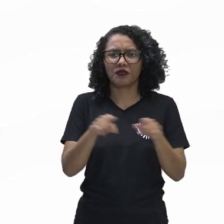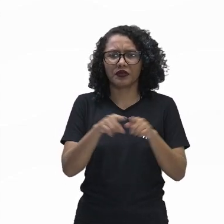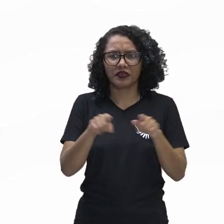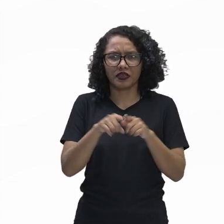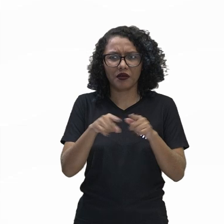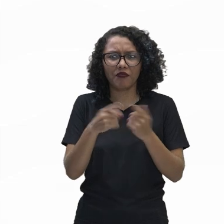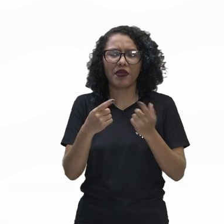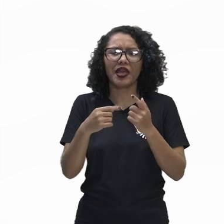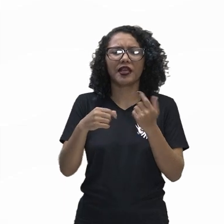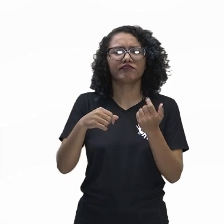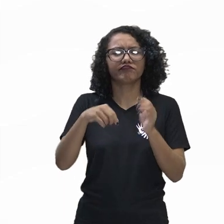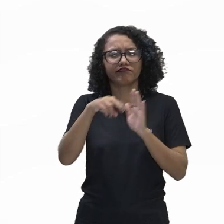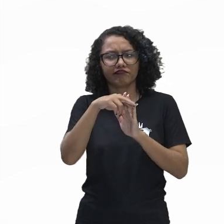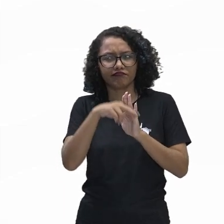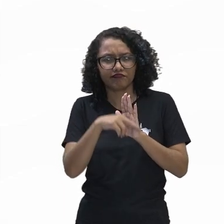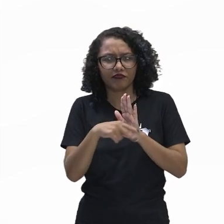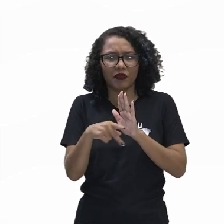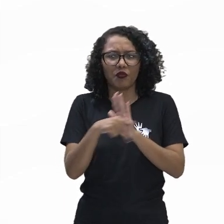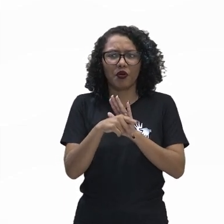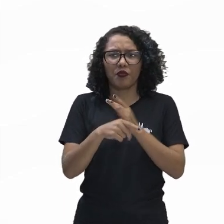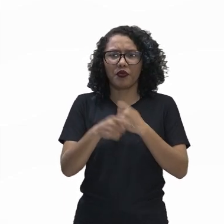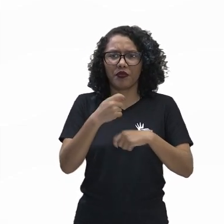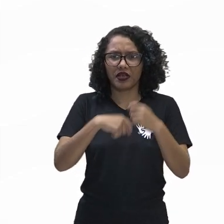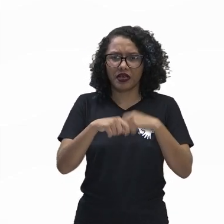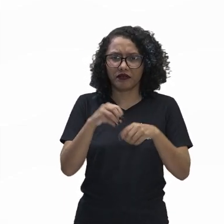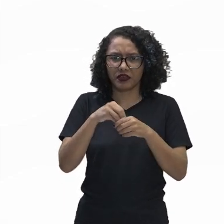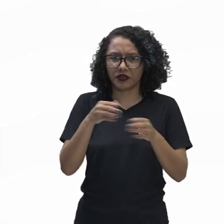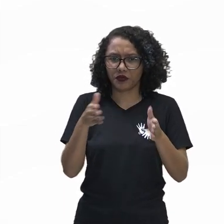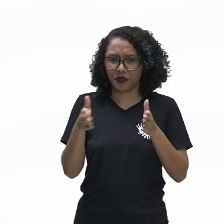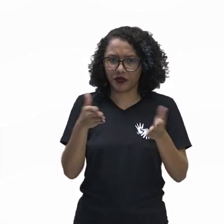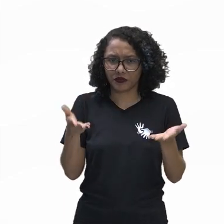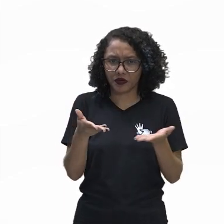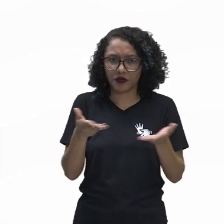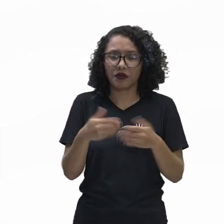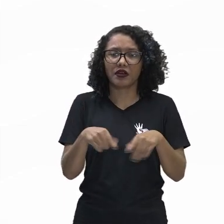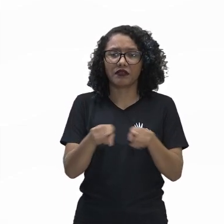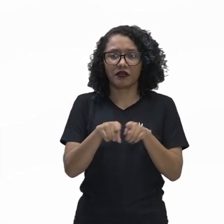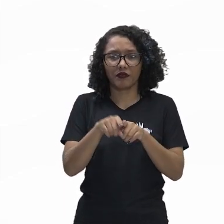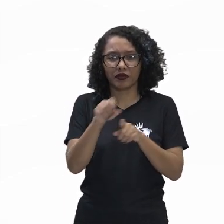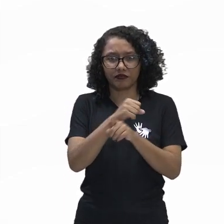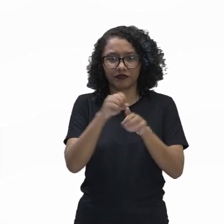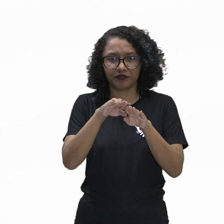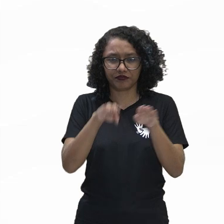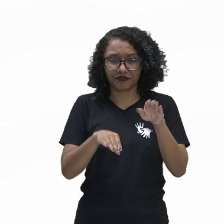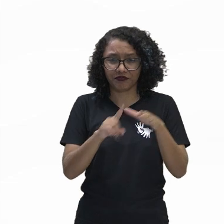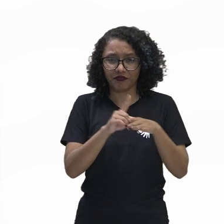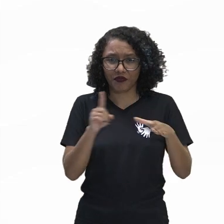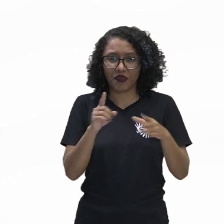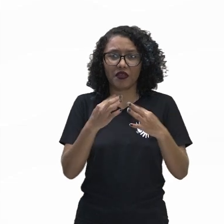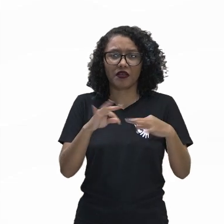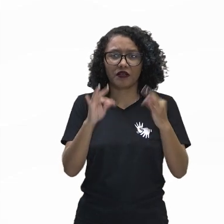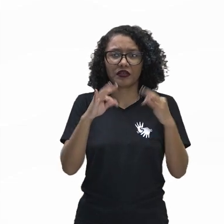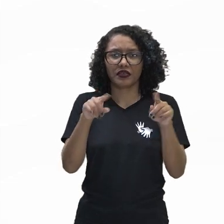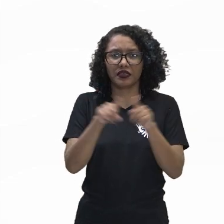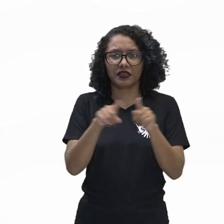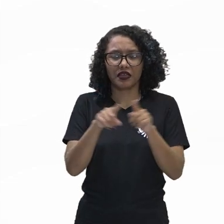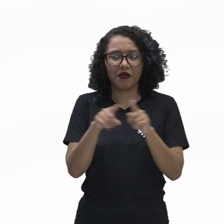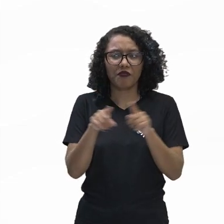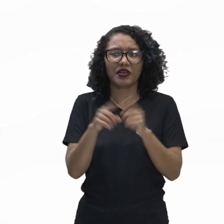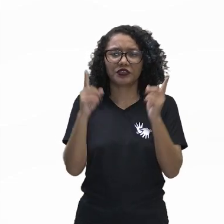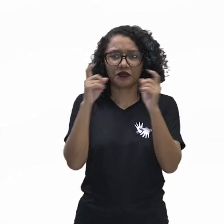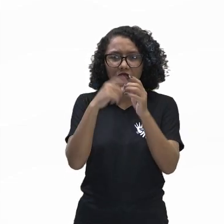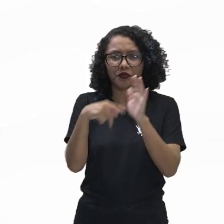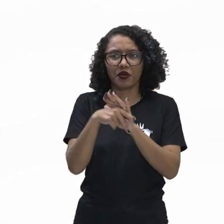e configurações de mercado no mundo atual. Desigualdade social, exclusão digital e precarização